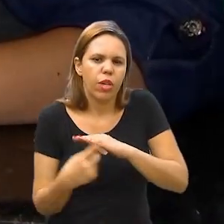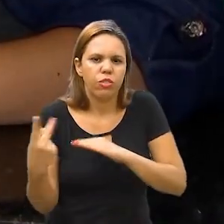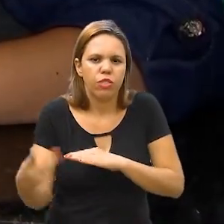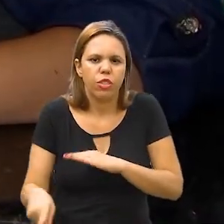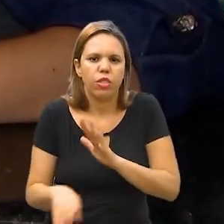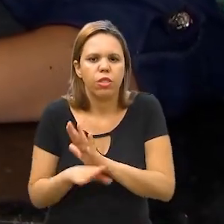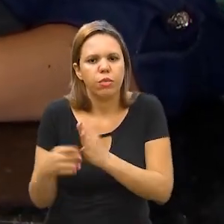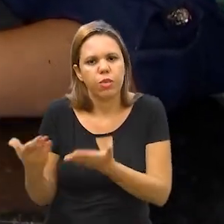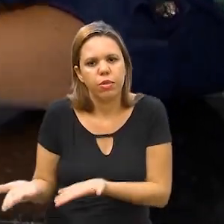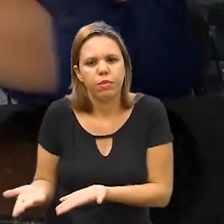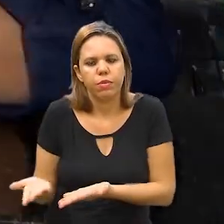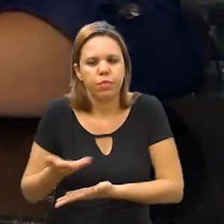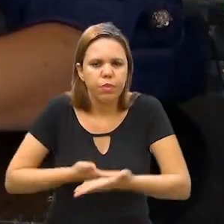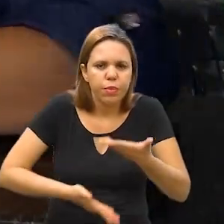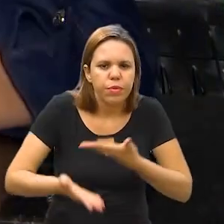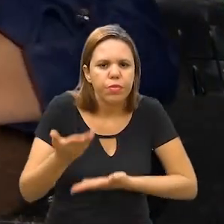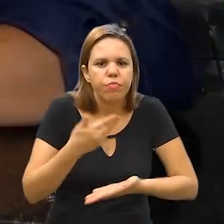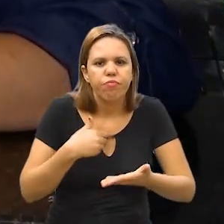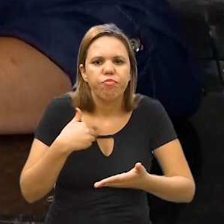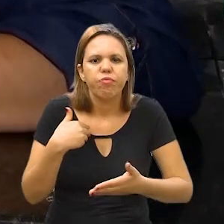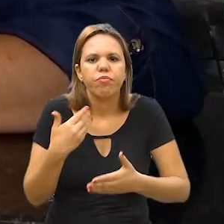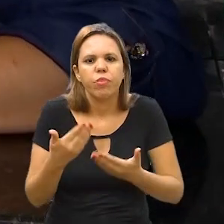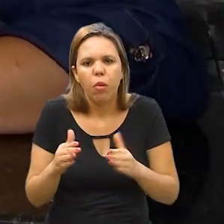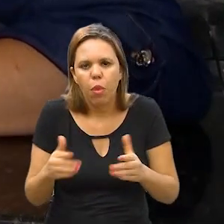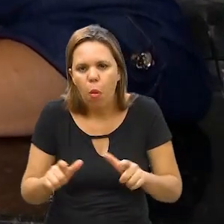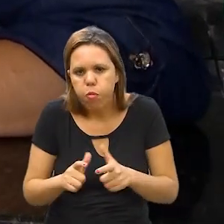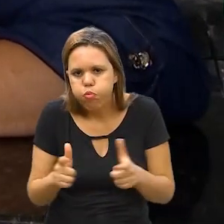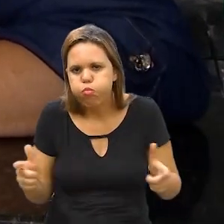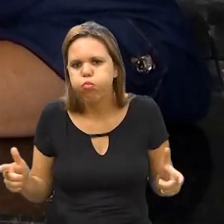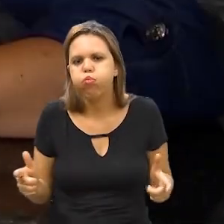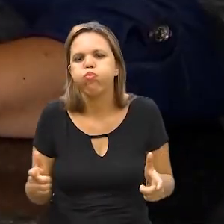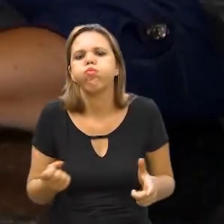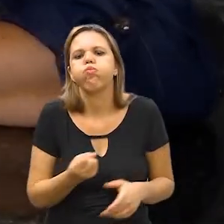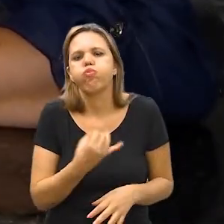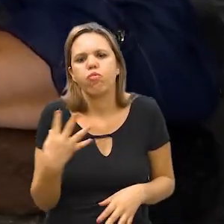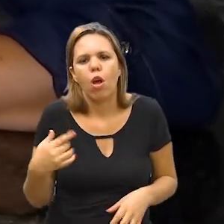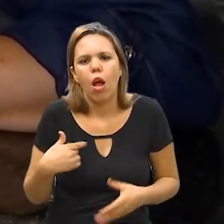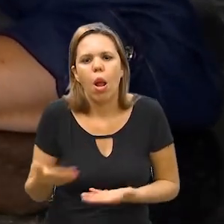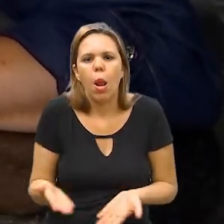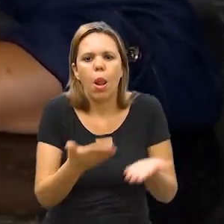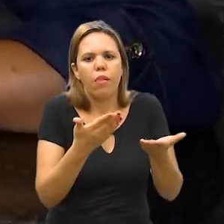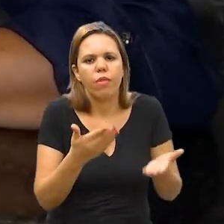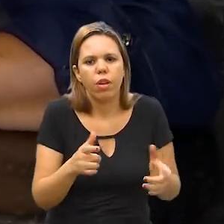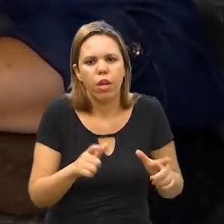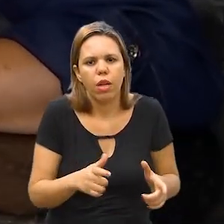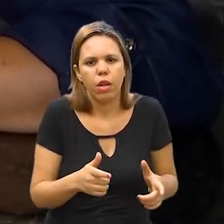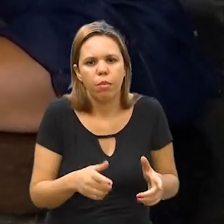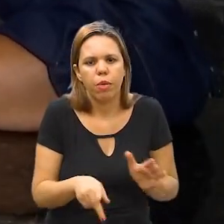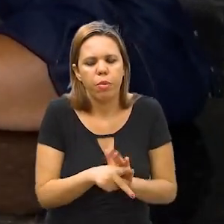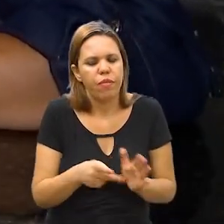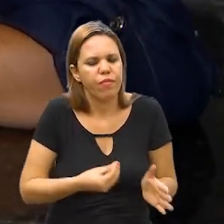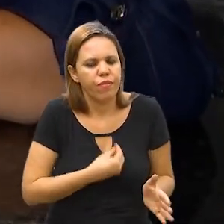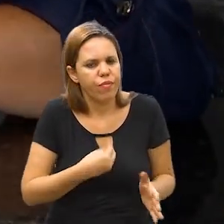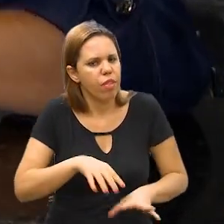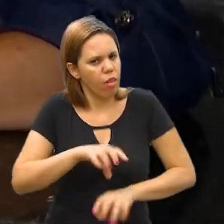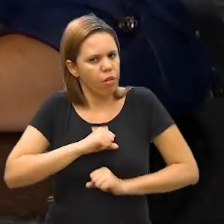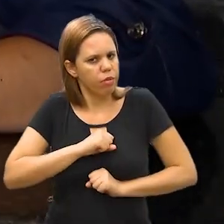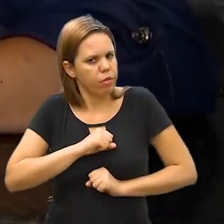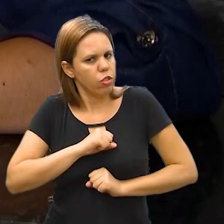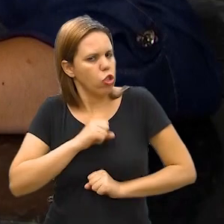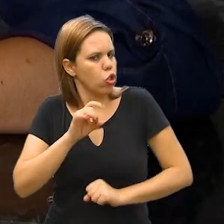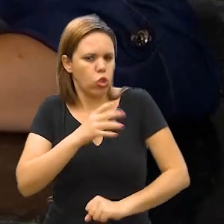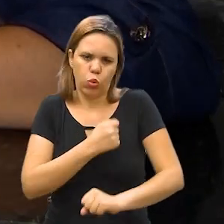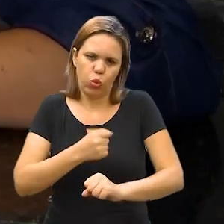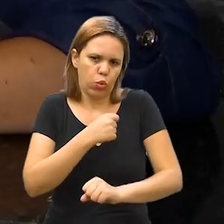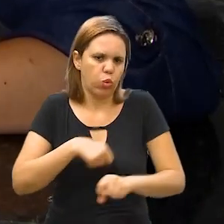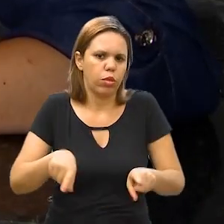os clientes do personal. E aí foi aumentando o fluxo. Eu levo a alimentação para minha vida mesmo, não é só cozinhar,